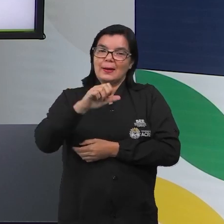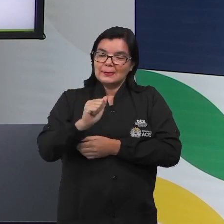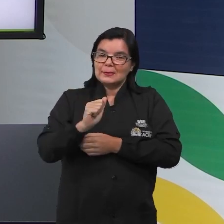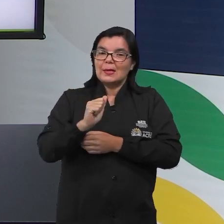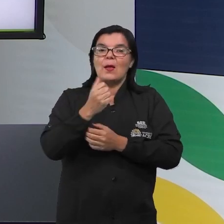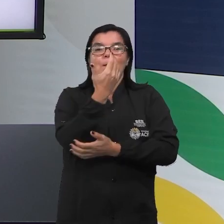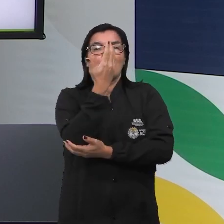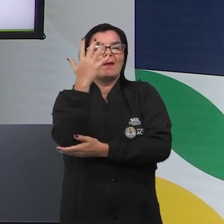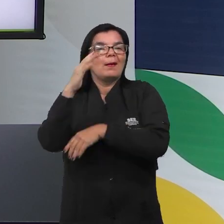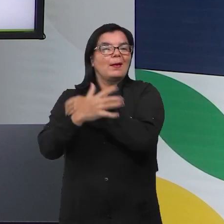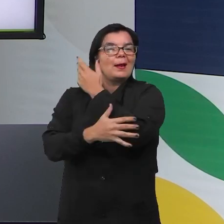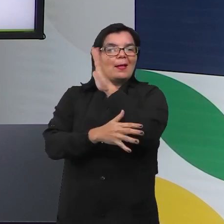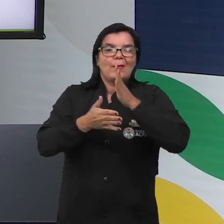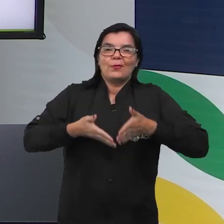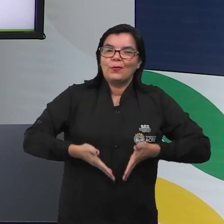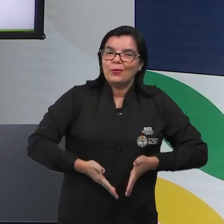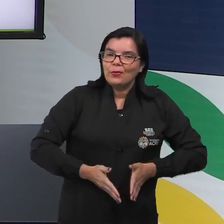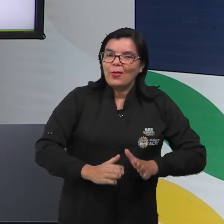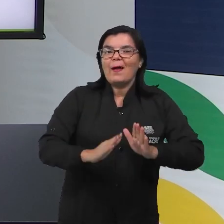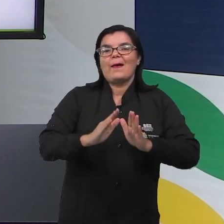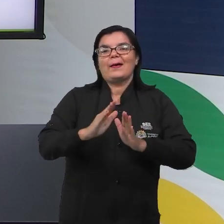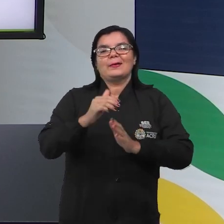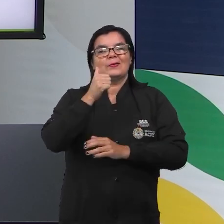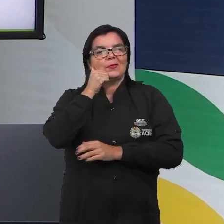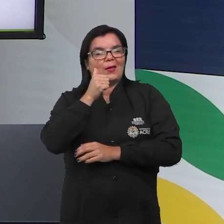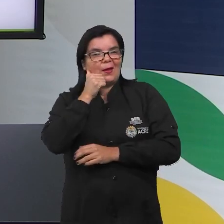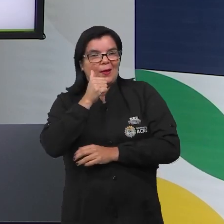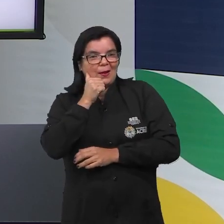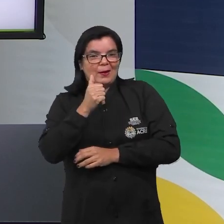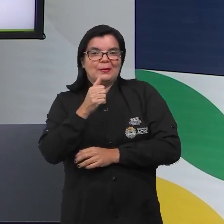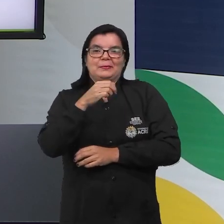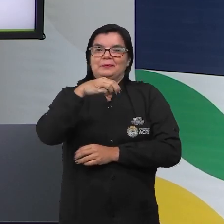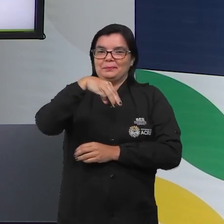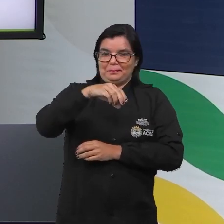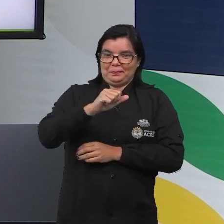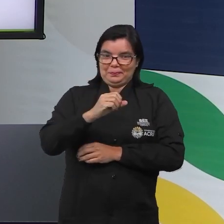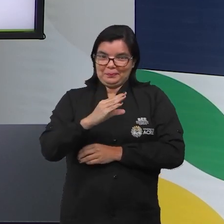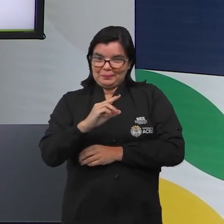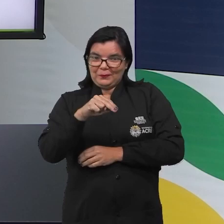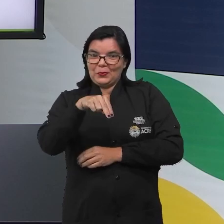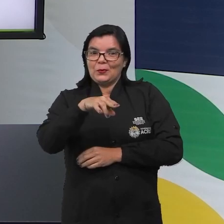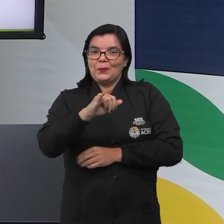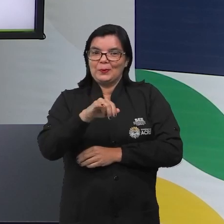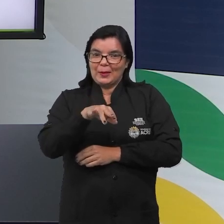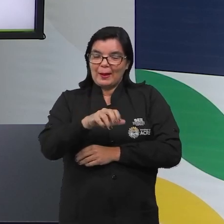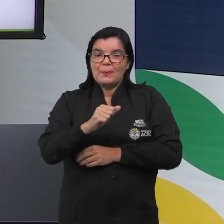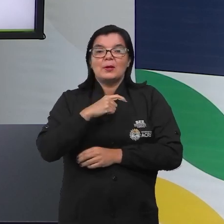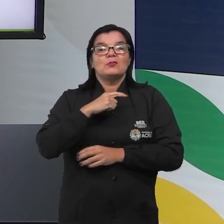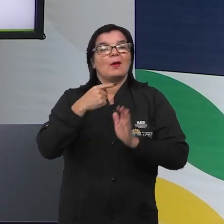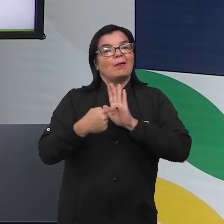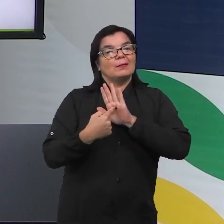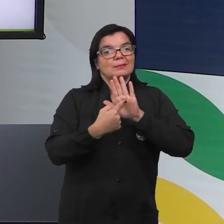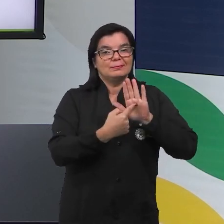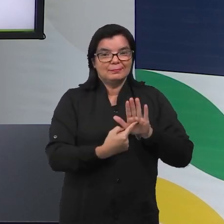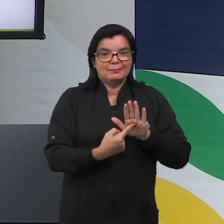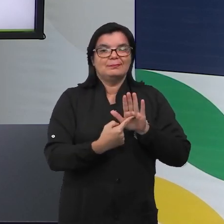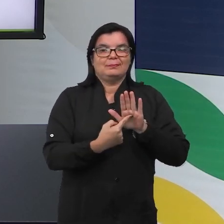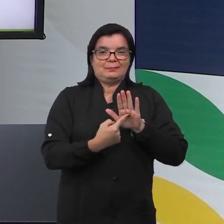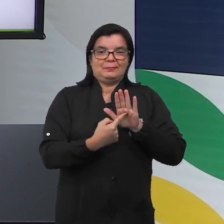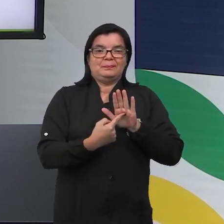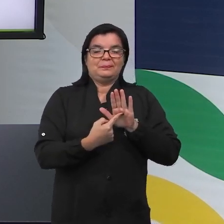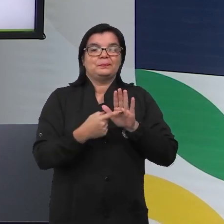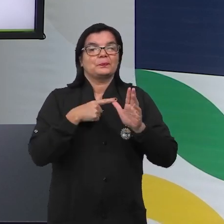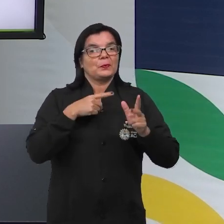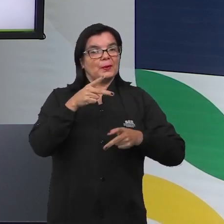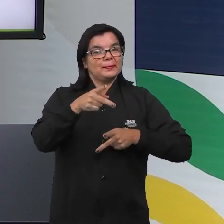Virgem nasce Iracema, no fundo da Mata Virgem nasce Macunaíma. Só que aqui eu já tenho uma representação